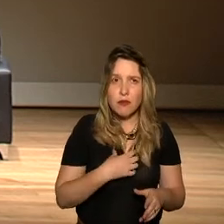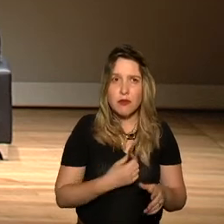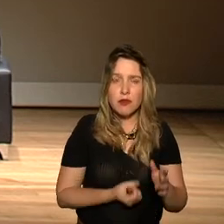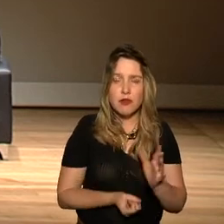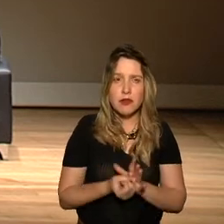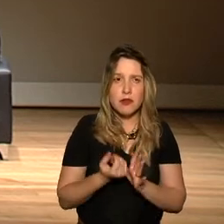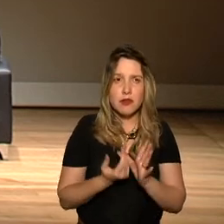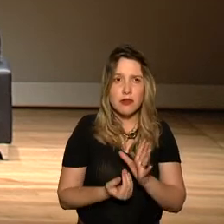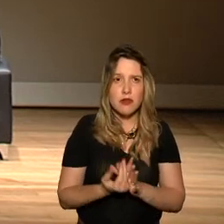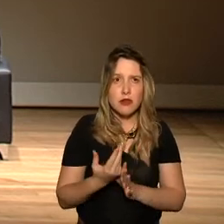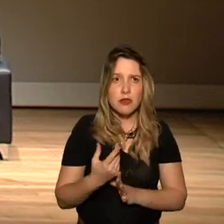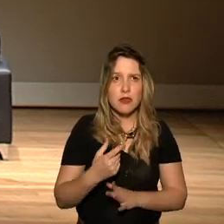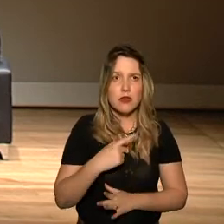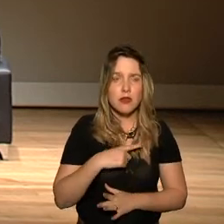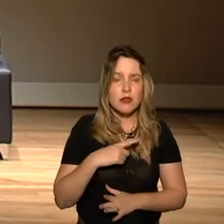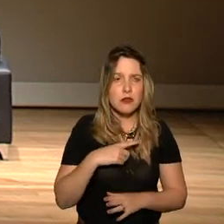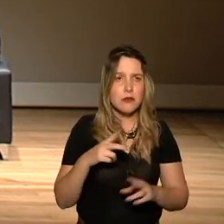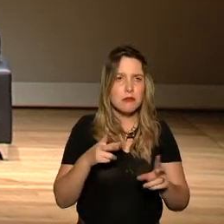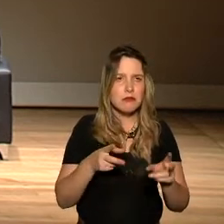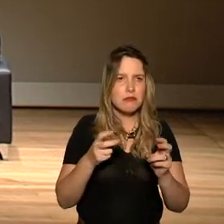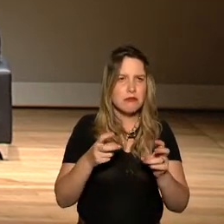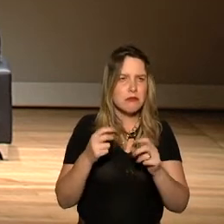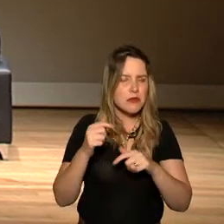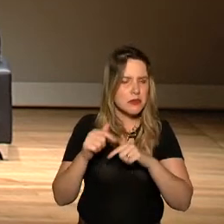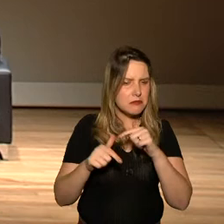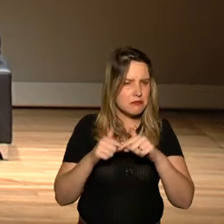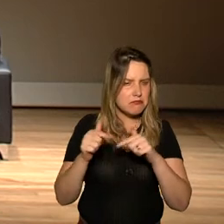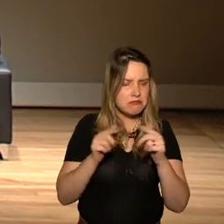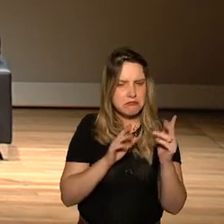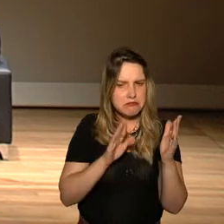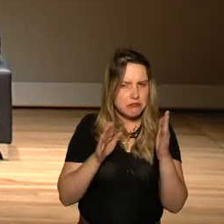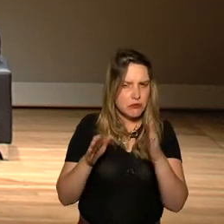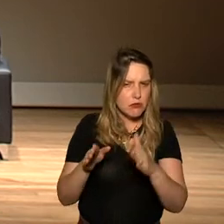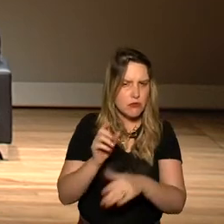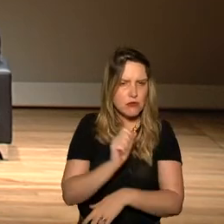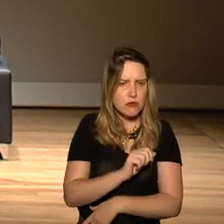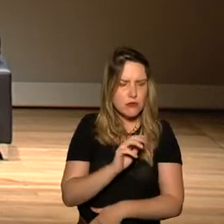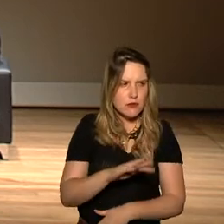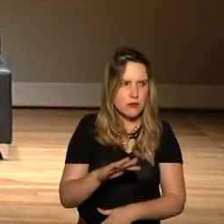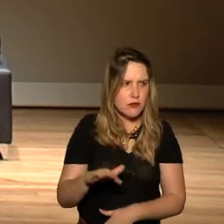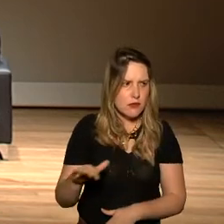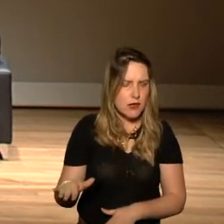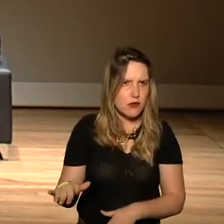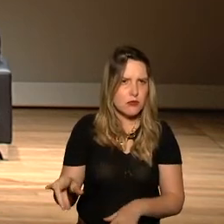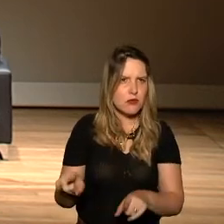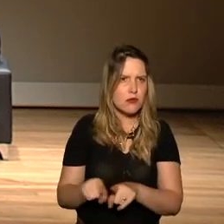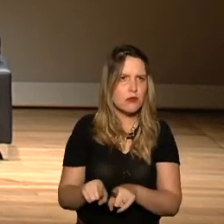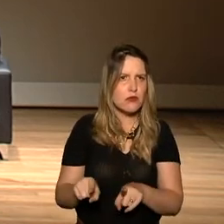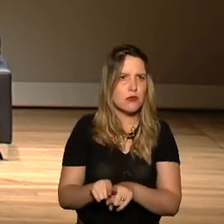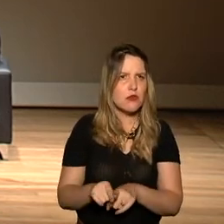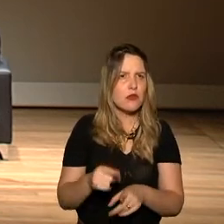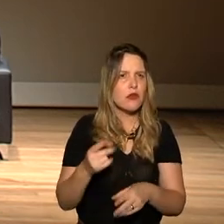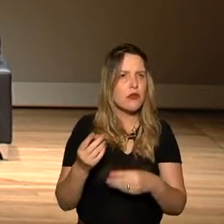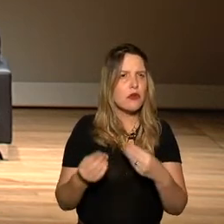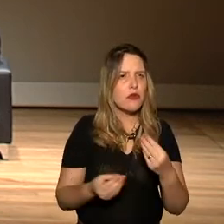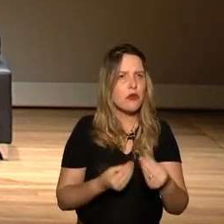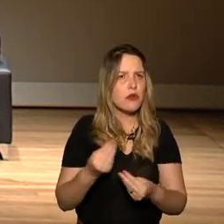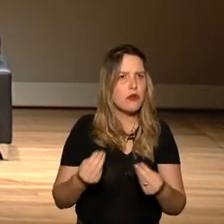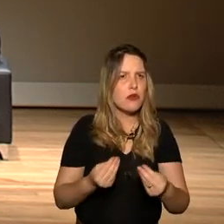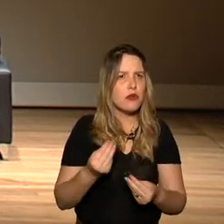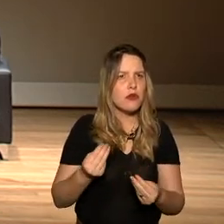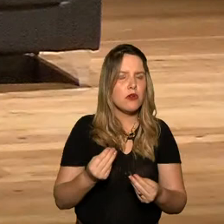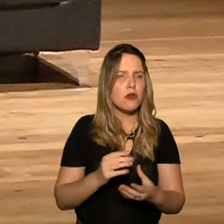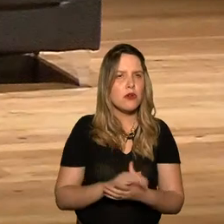nosso último dia da Fé foi esse encerramento dos alunos me colocando as suas as suas emoções